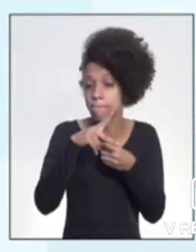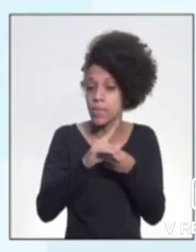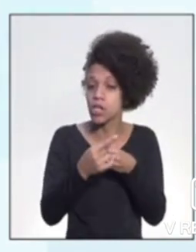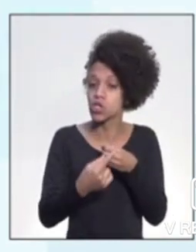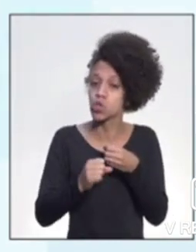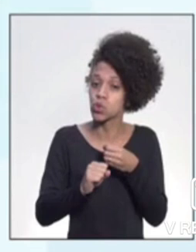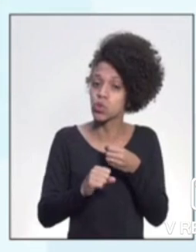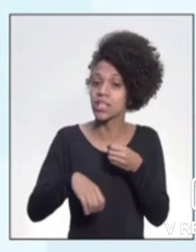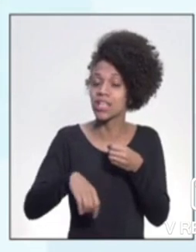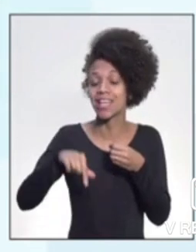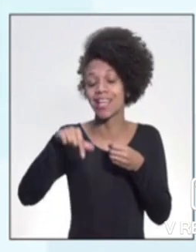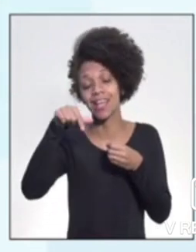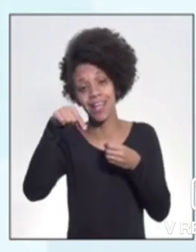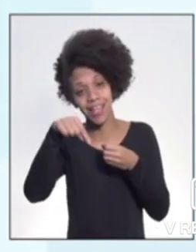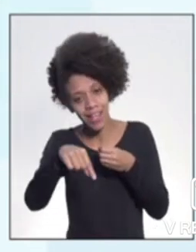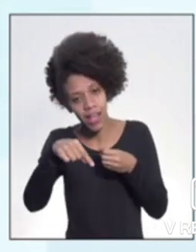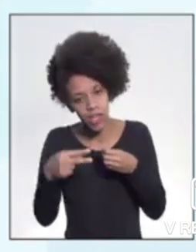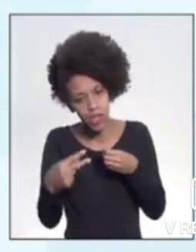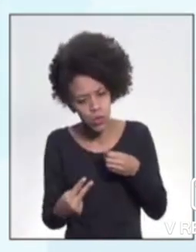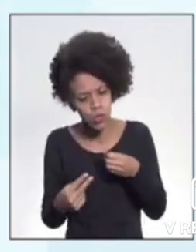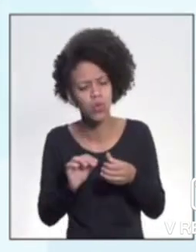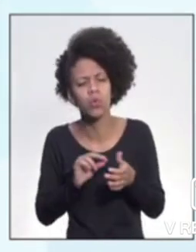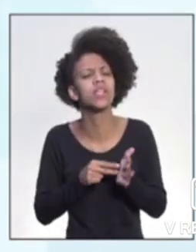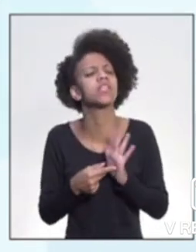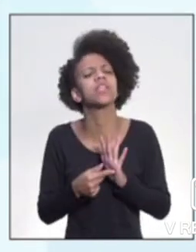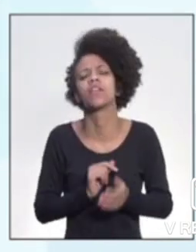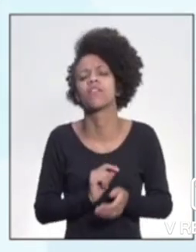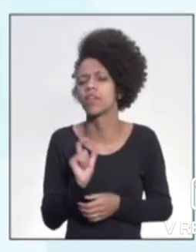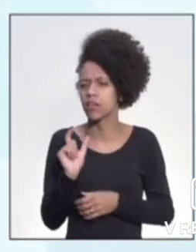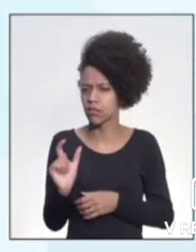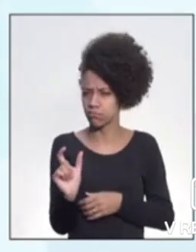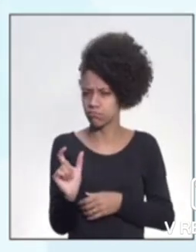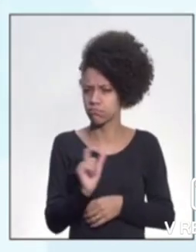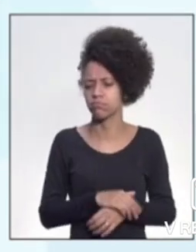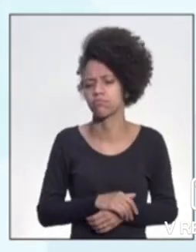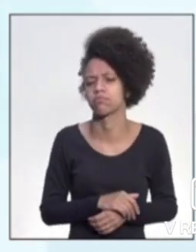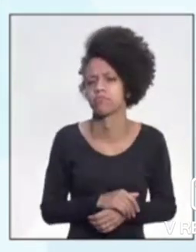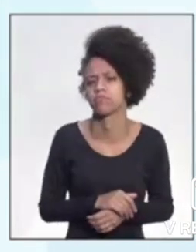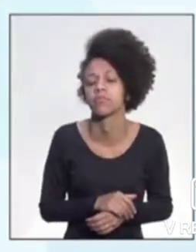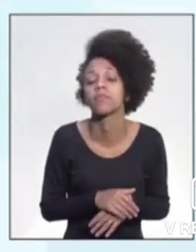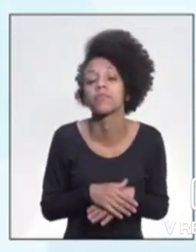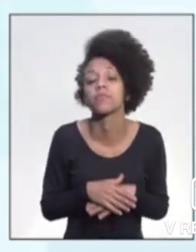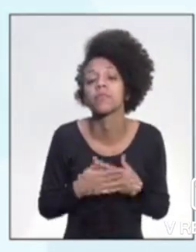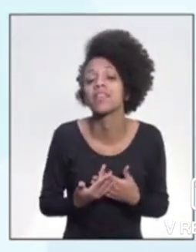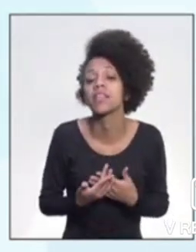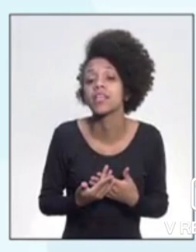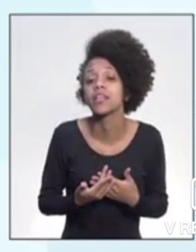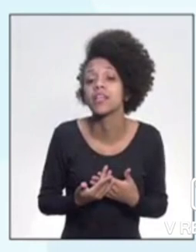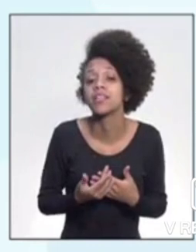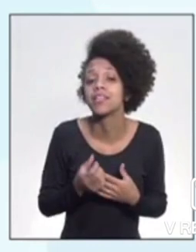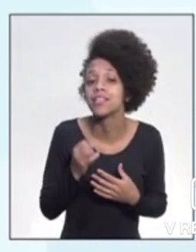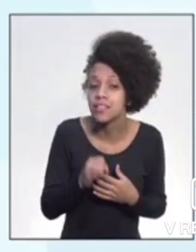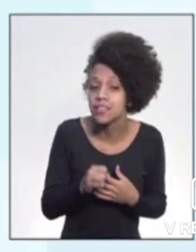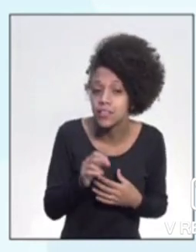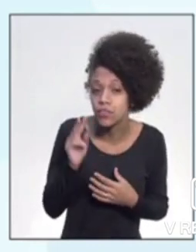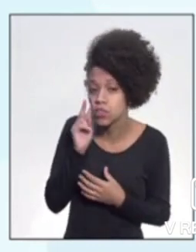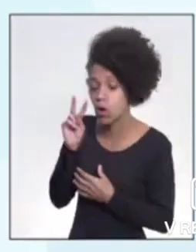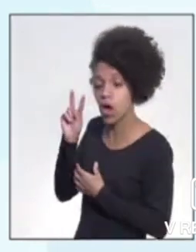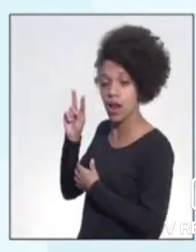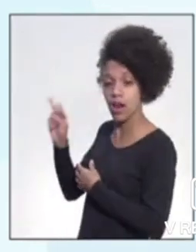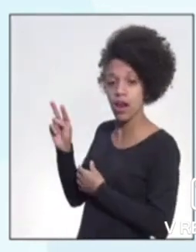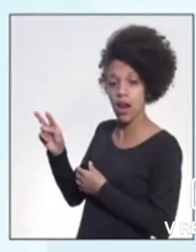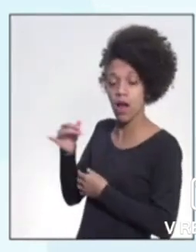Q 2. O que isso quer dizer? Né? Que, se vocês olharem aqui